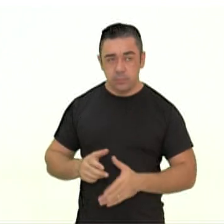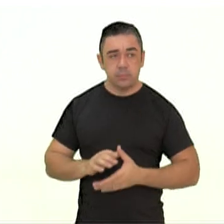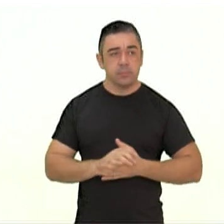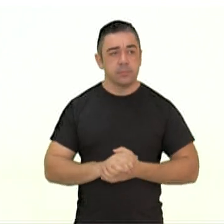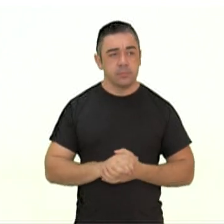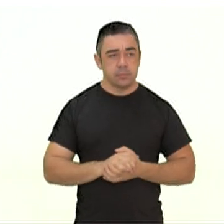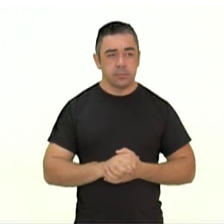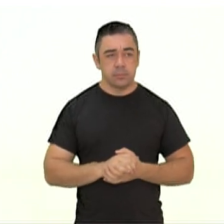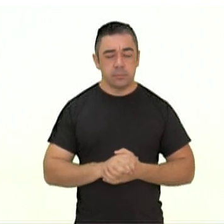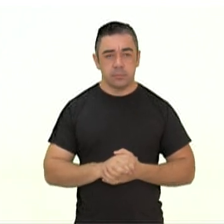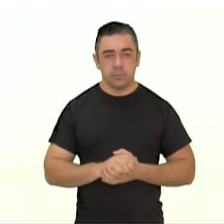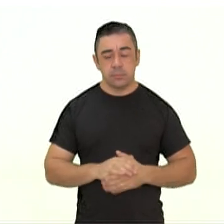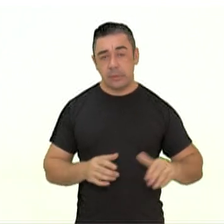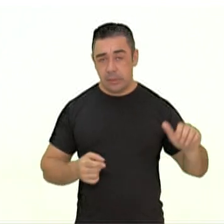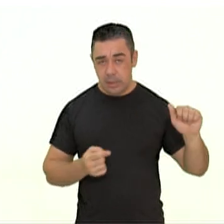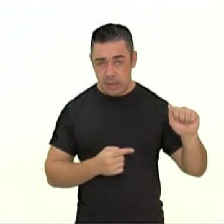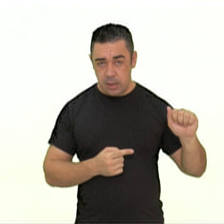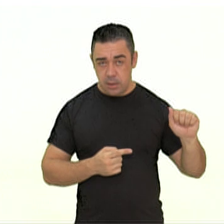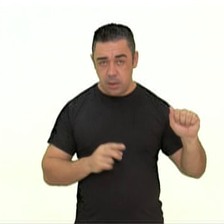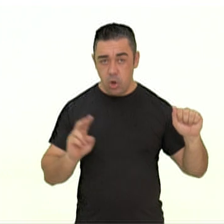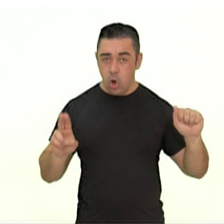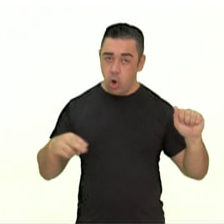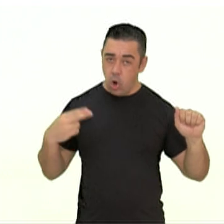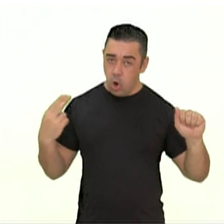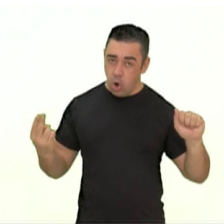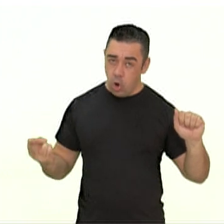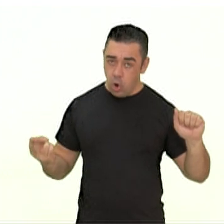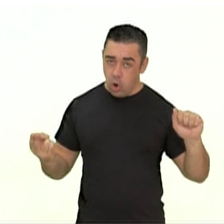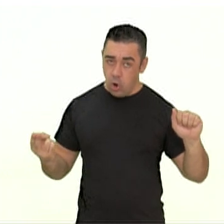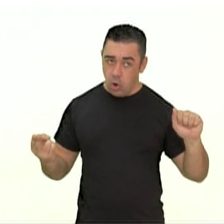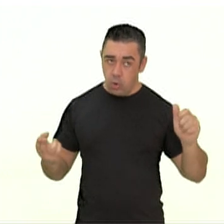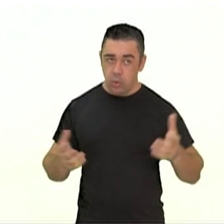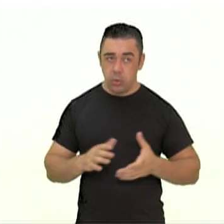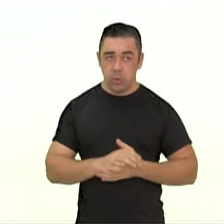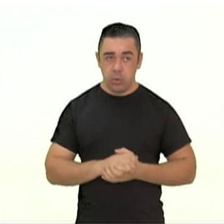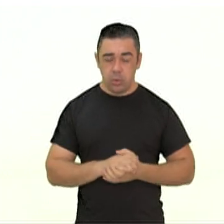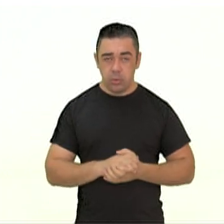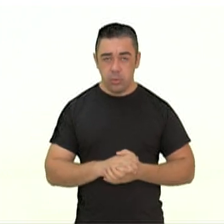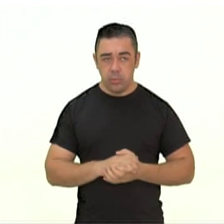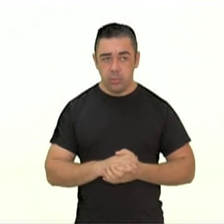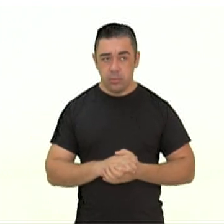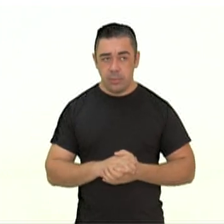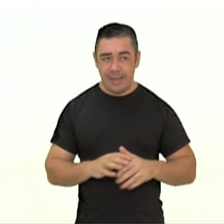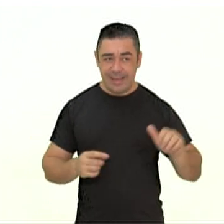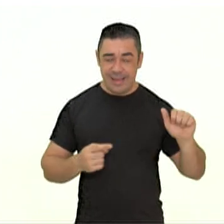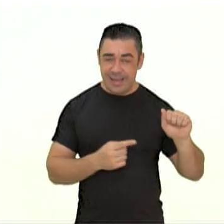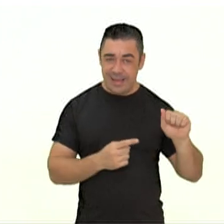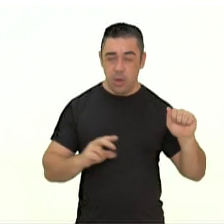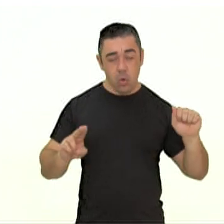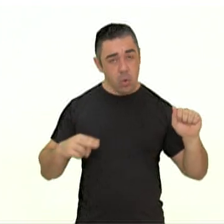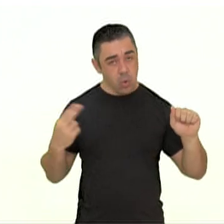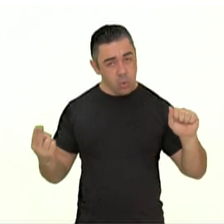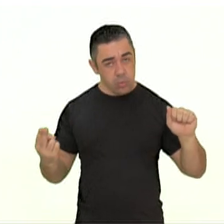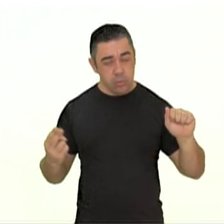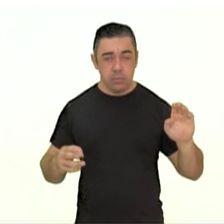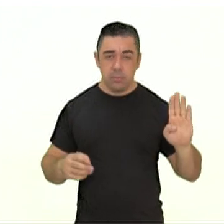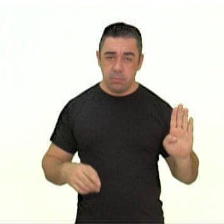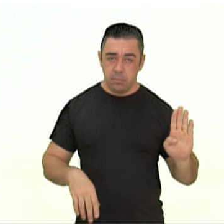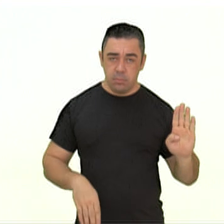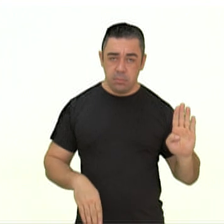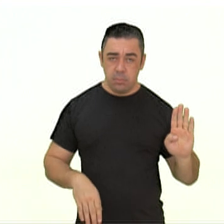Então, vamos lá. Ela estudou muito, por isso passou nos testes. Letra A,